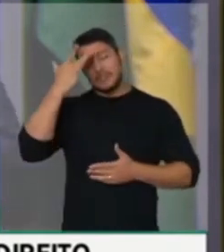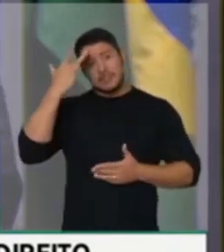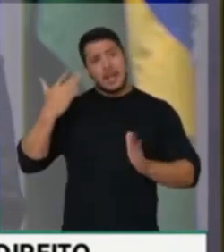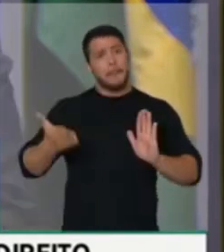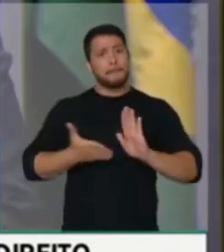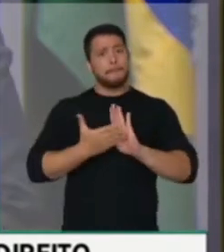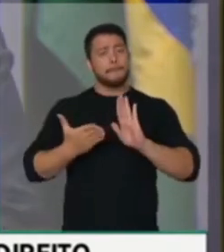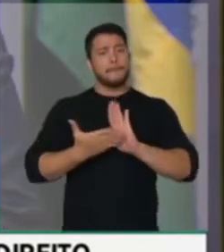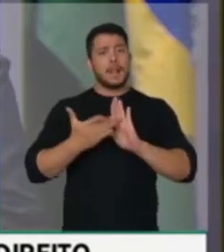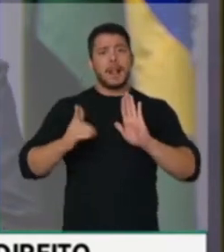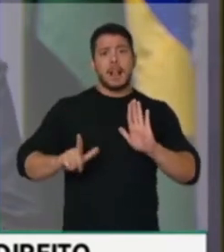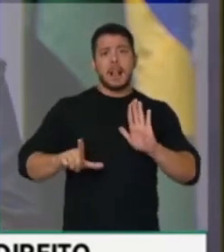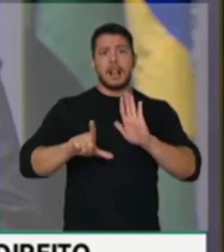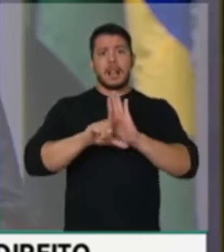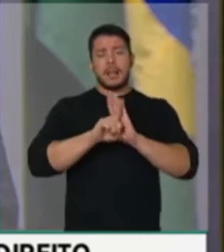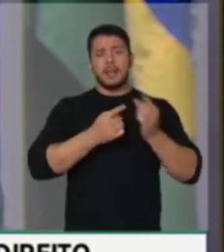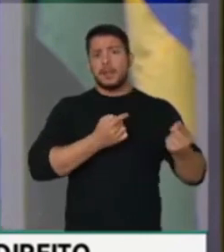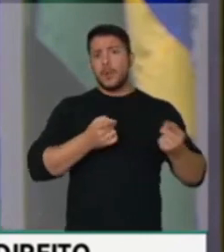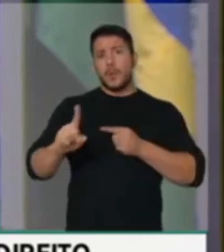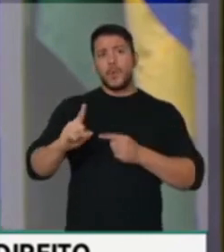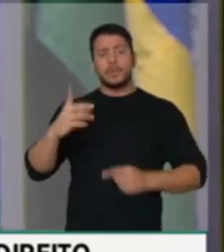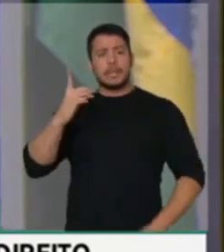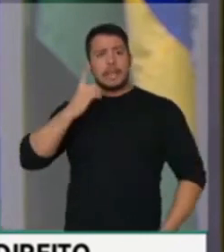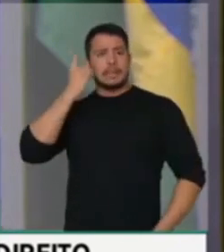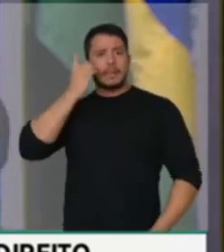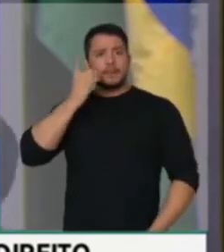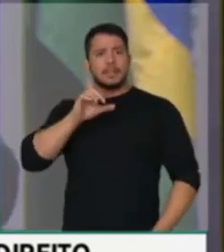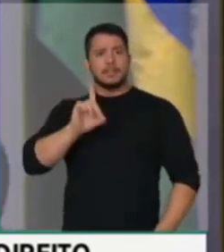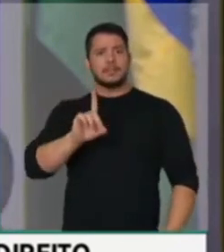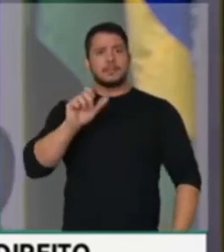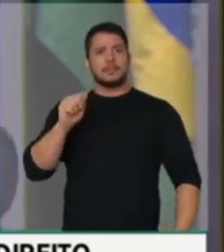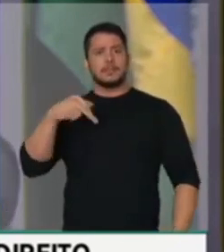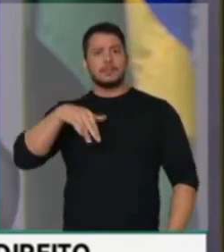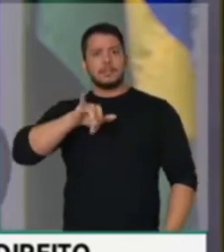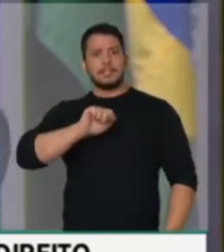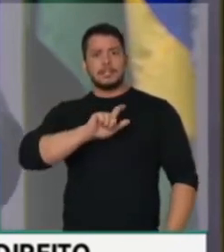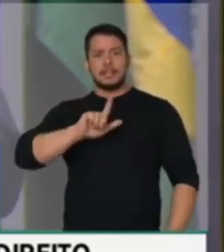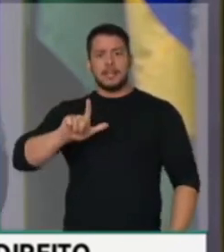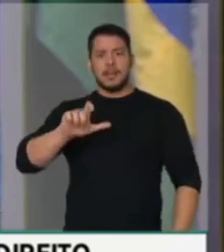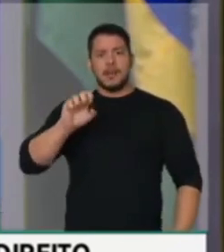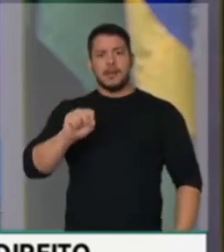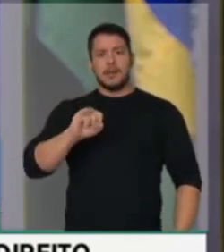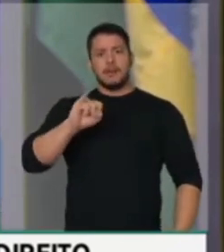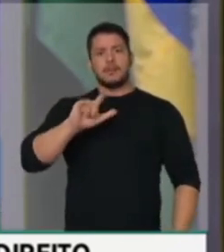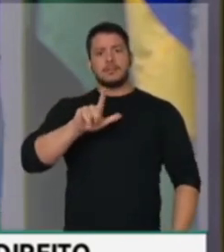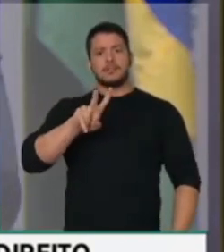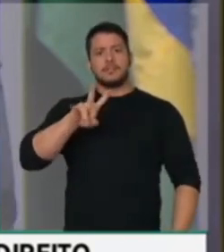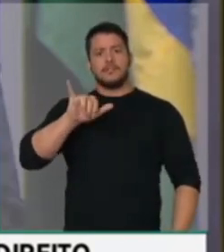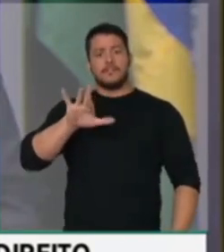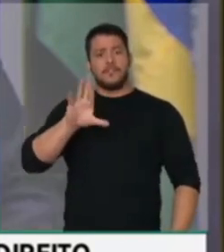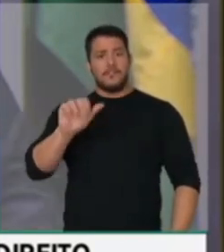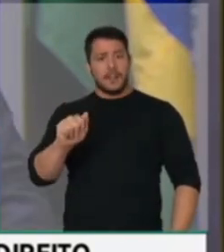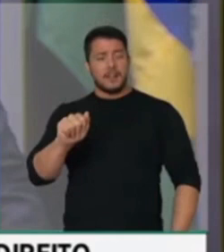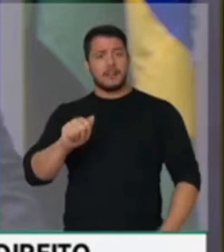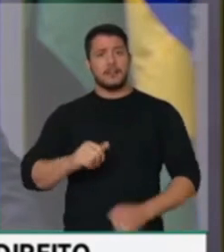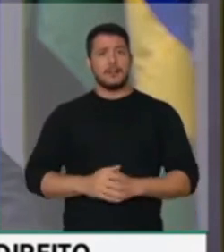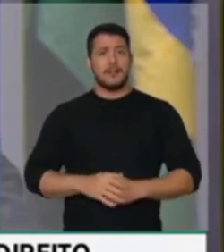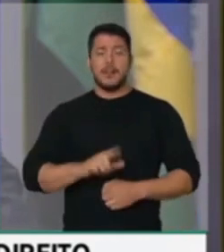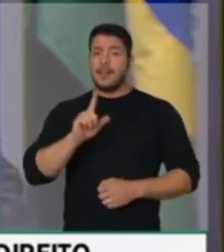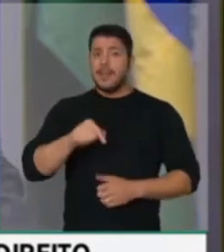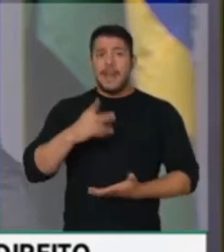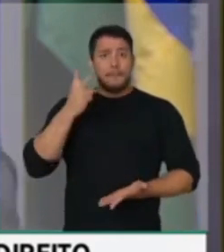foi utilizada contra o deputado Daniel Silveira. A mesma lei, o deputado foi preso com os